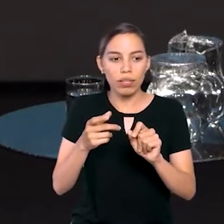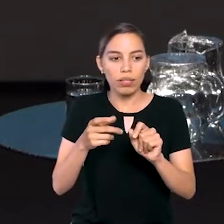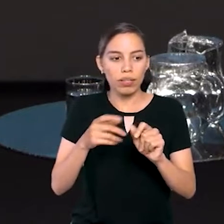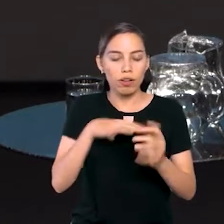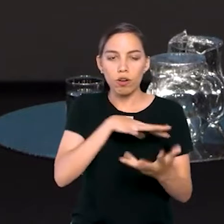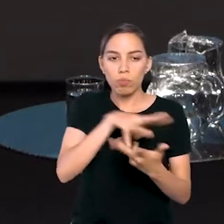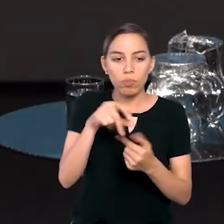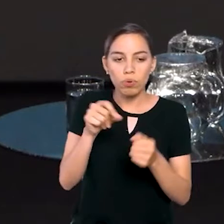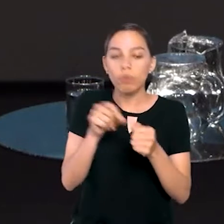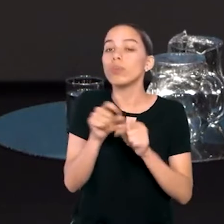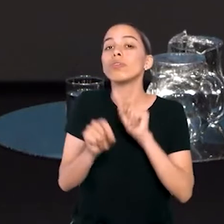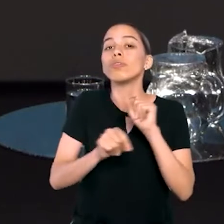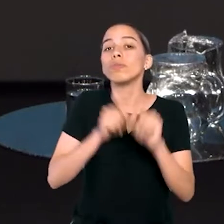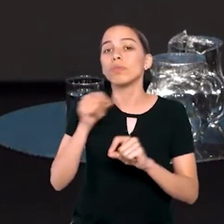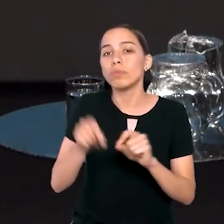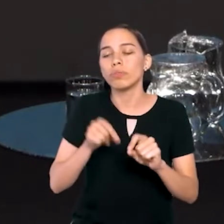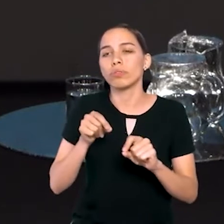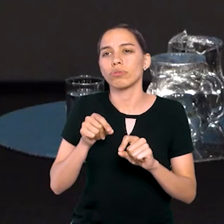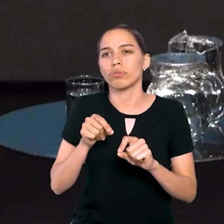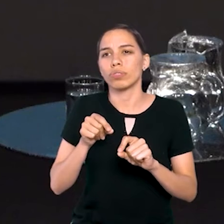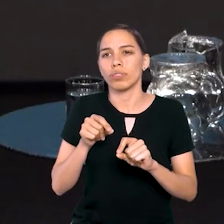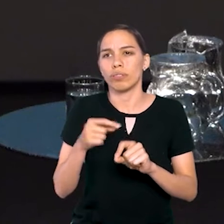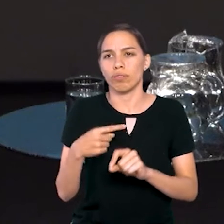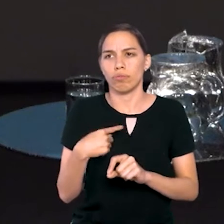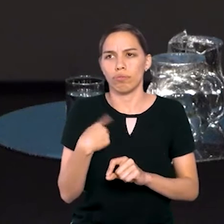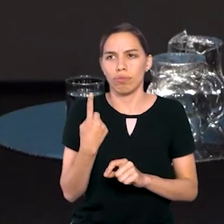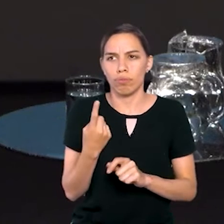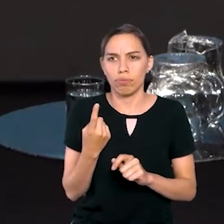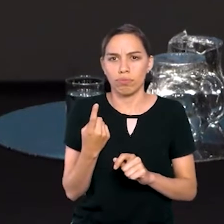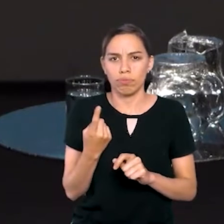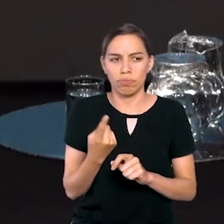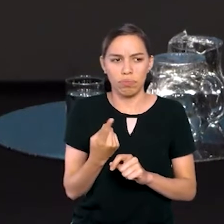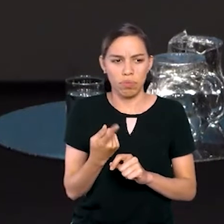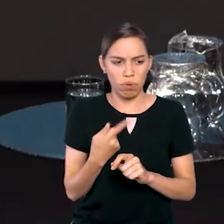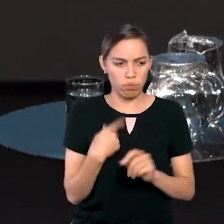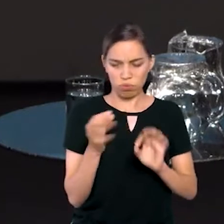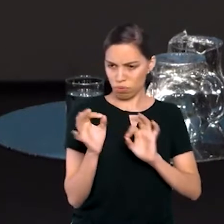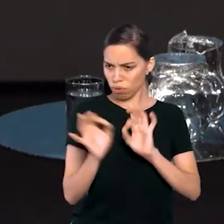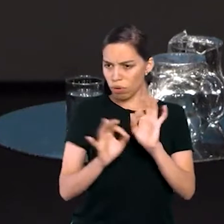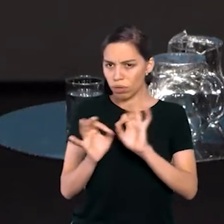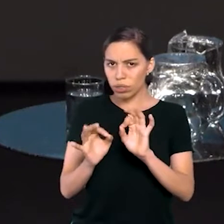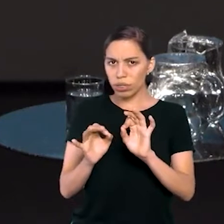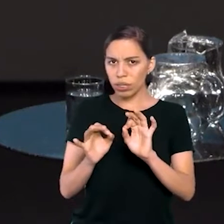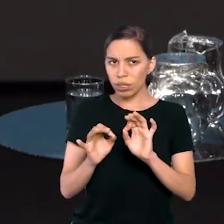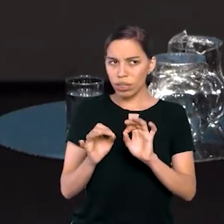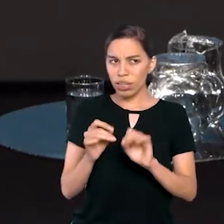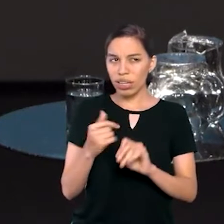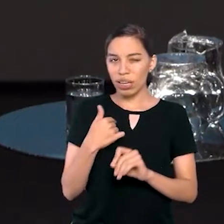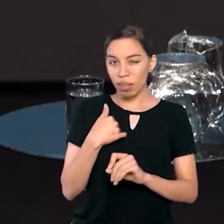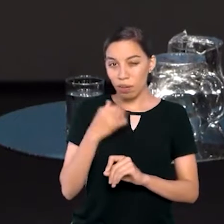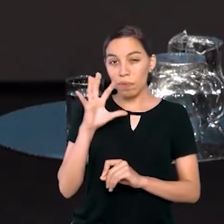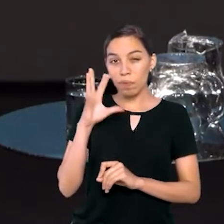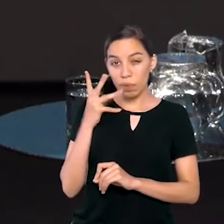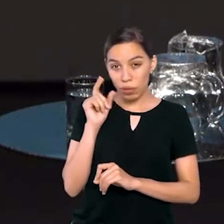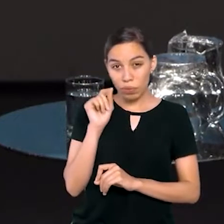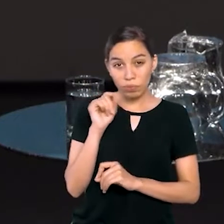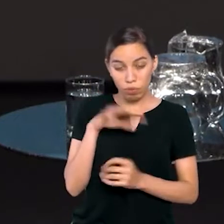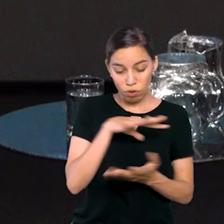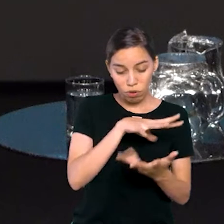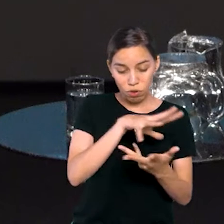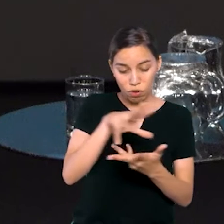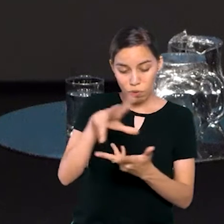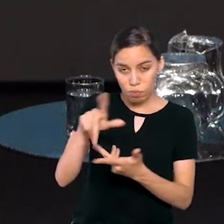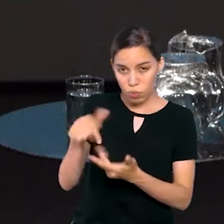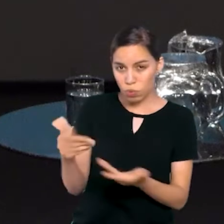mundo que nós configuramos. Eu estou cada vez mais convencido de que esse mundo que